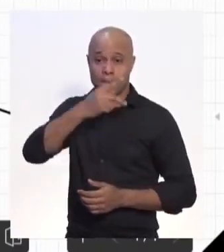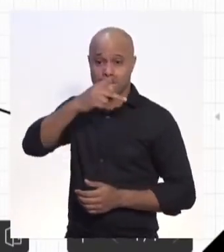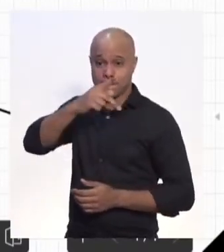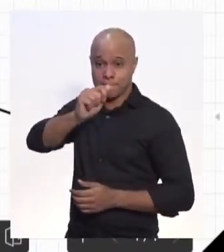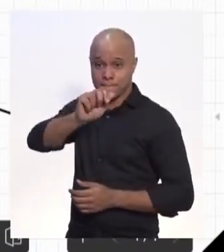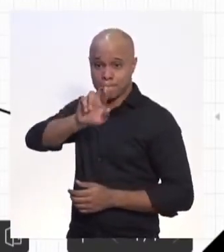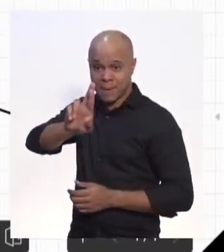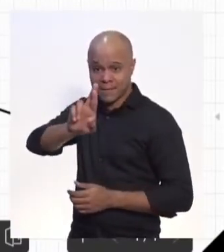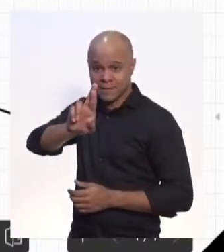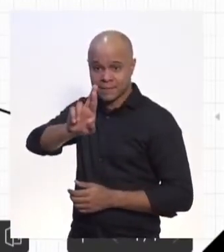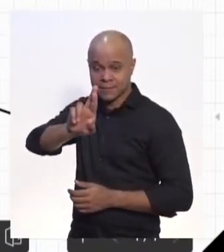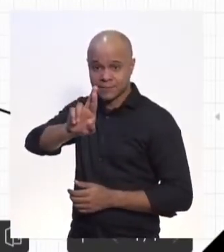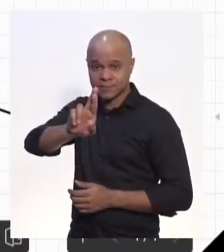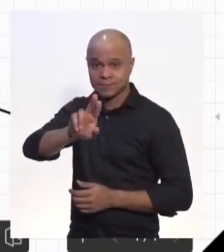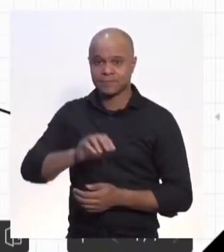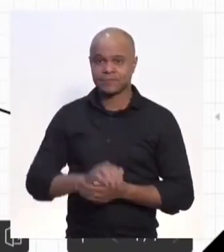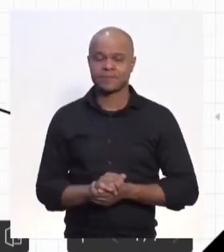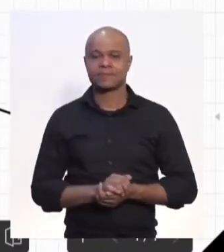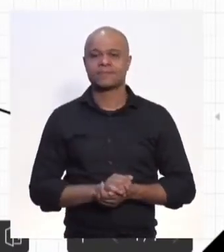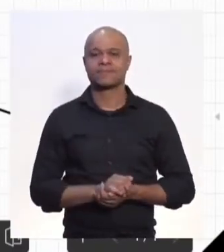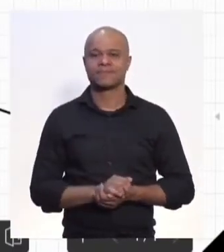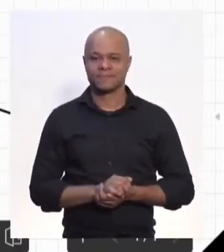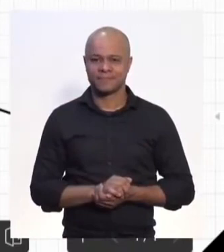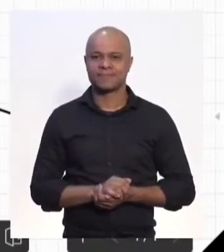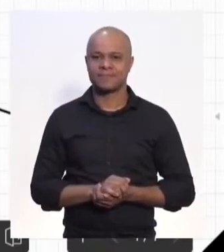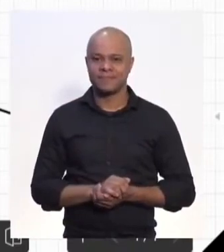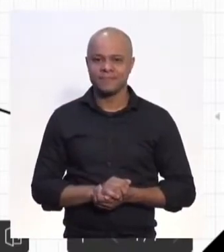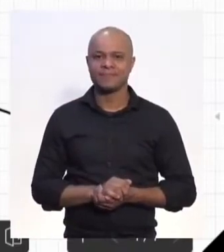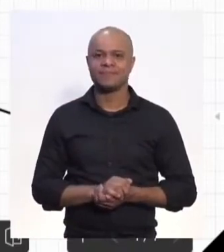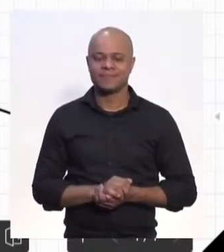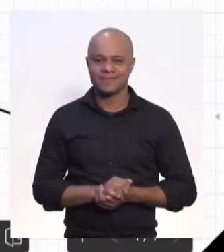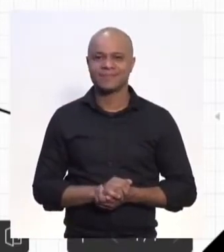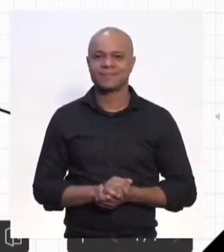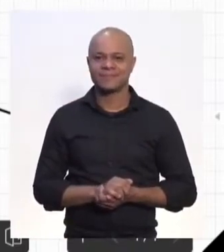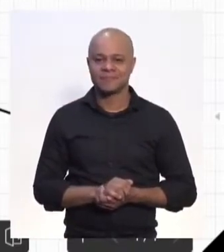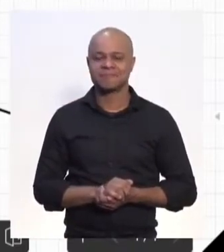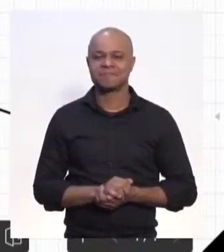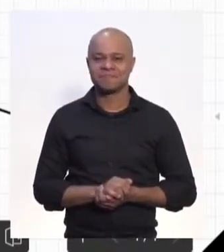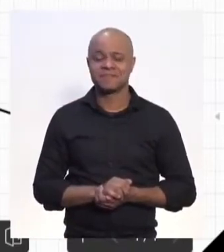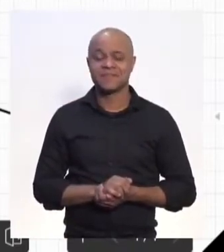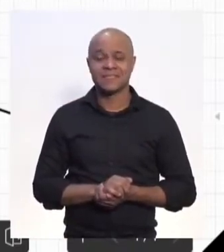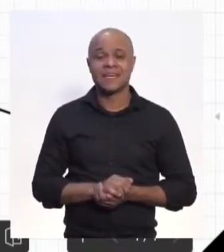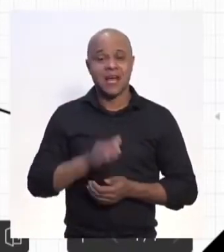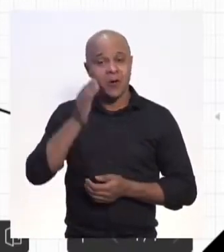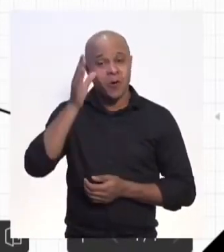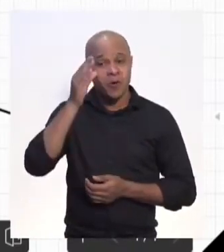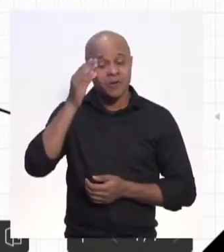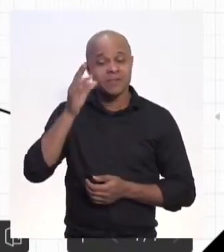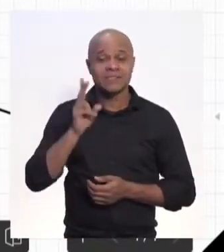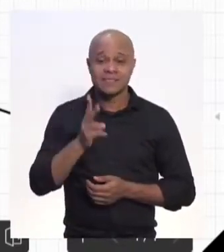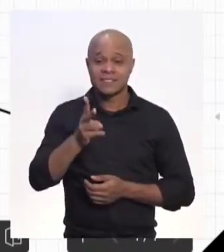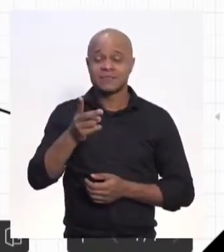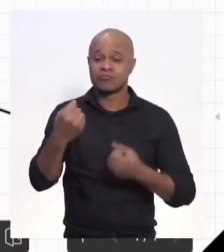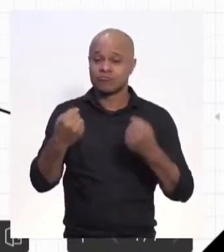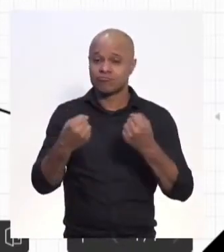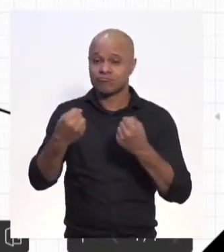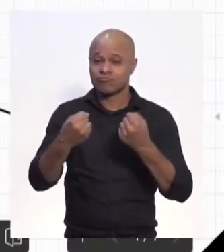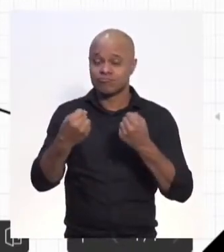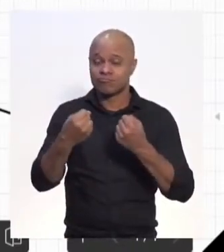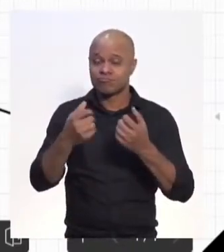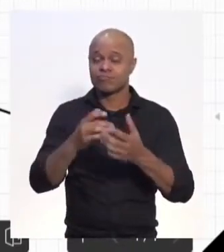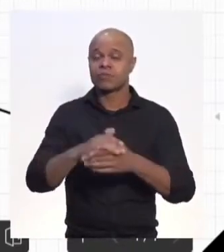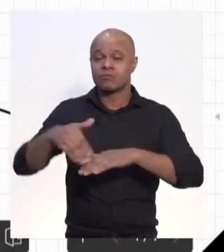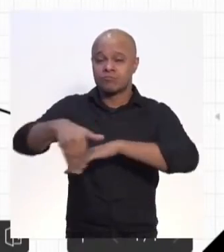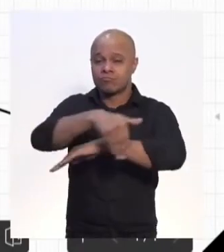80, por exemplo, só. Menino, então, não sabia disso, não. Então, toda vez que você estiver dirigindo, pilotando aí numa